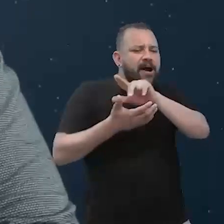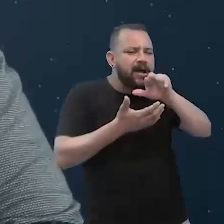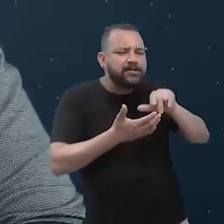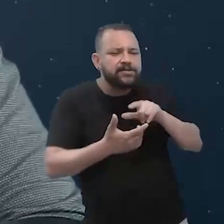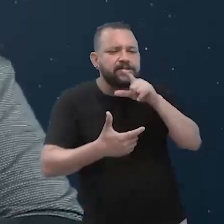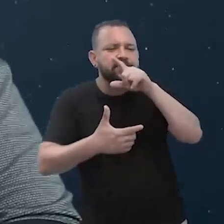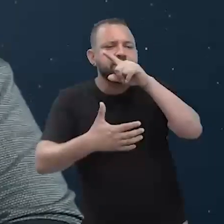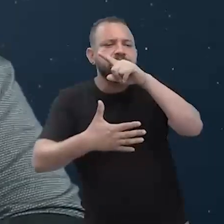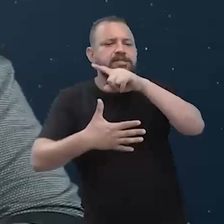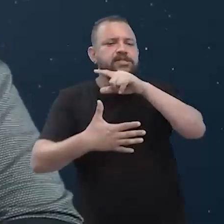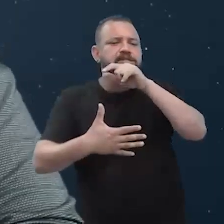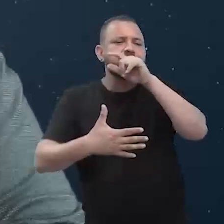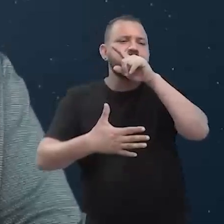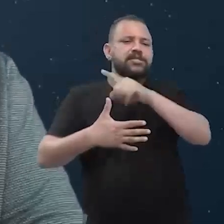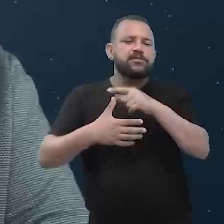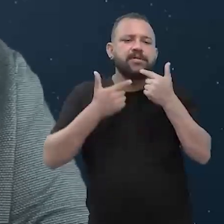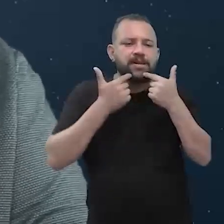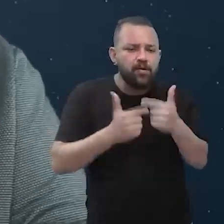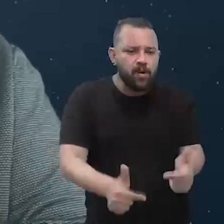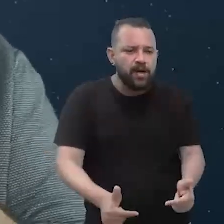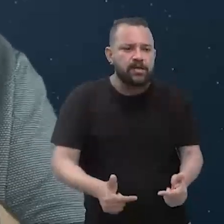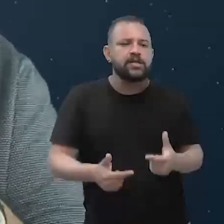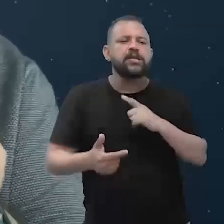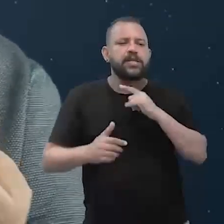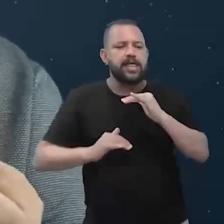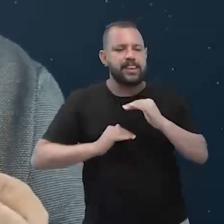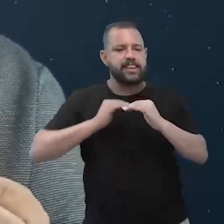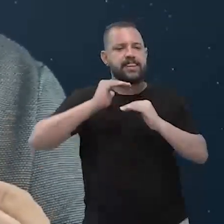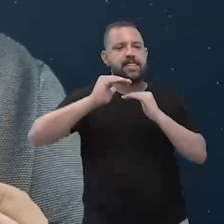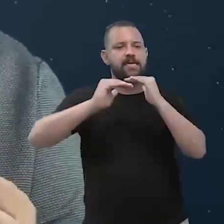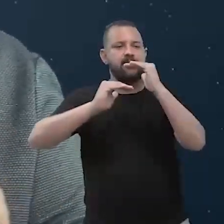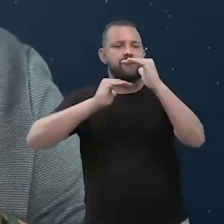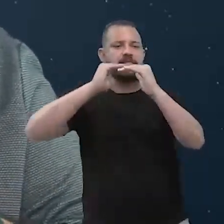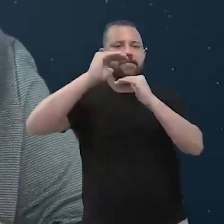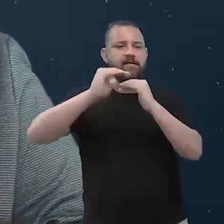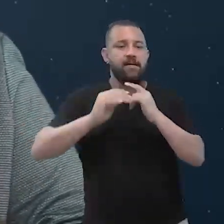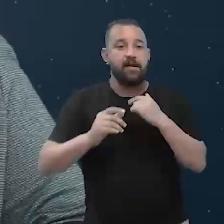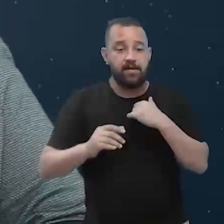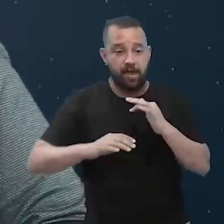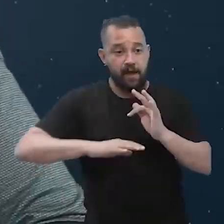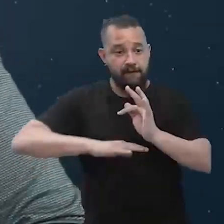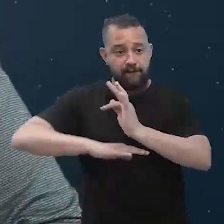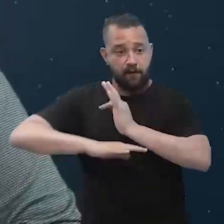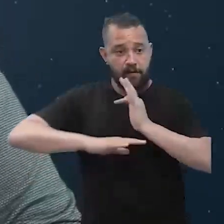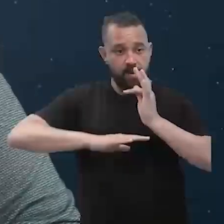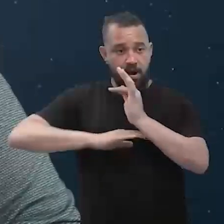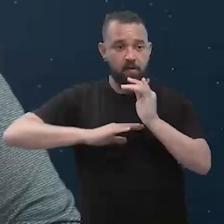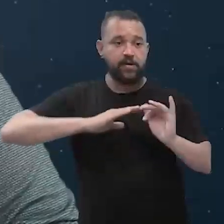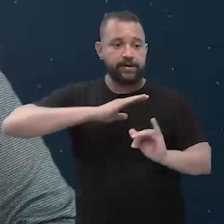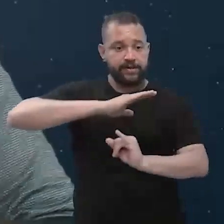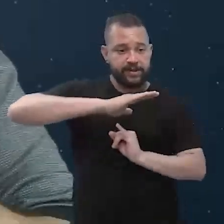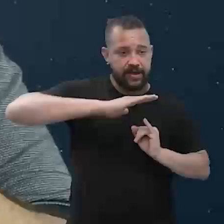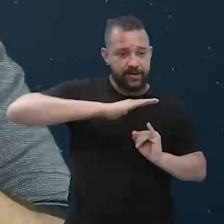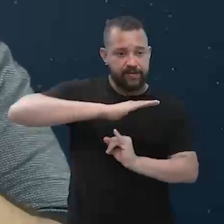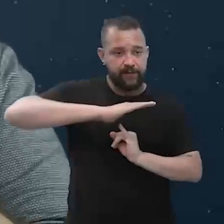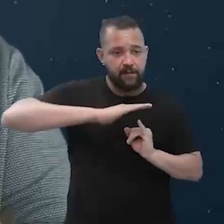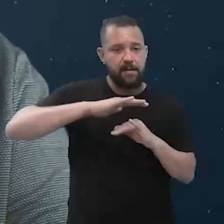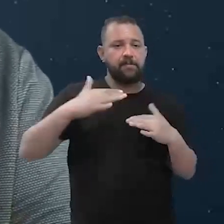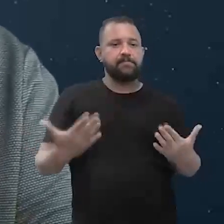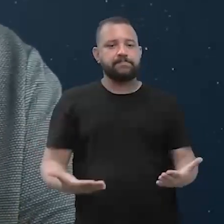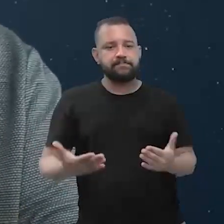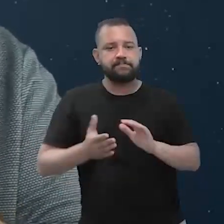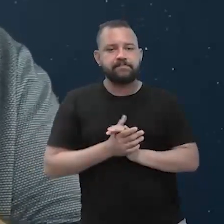que existem esses níveis de linguagem. A linguagem formal, a linguagem informal.